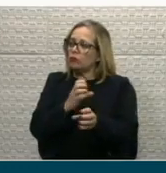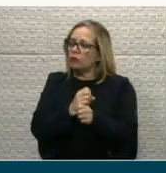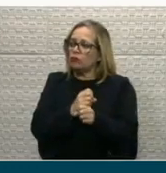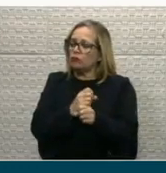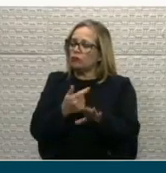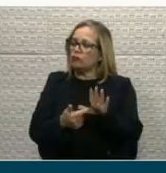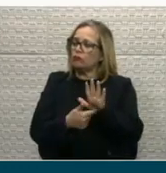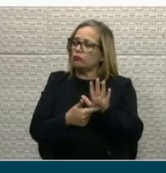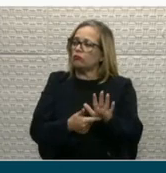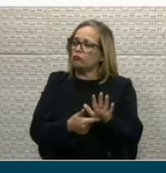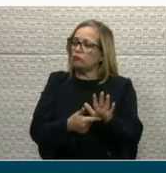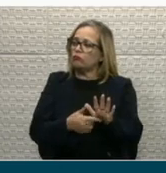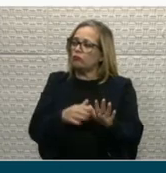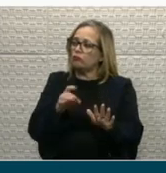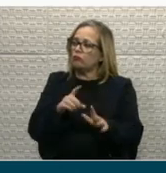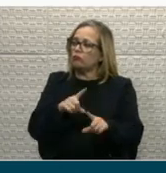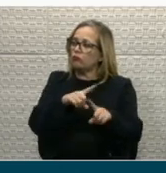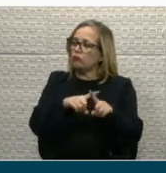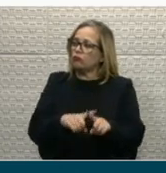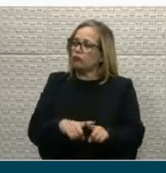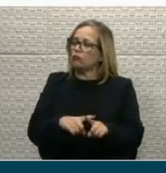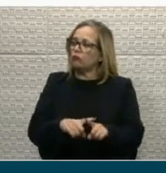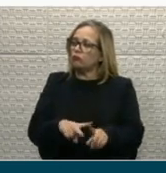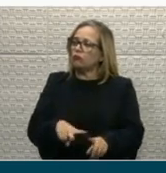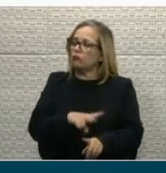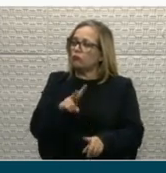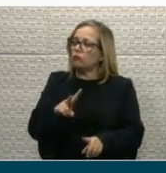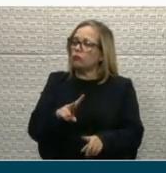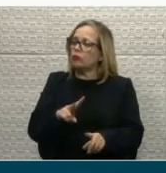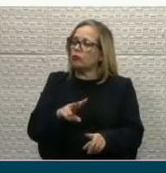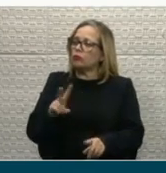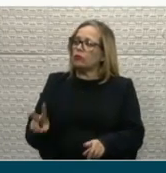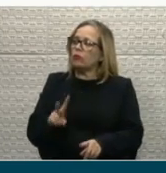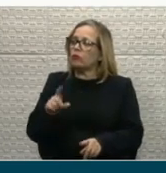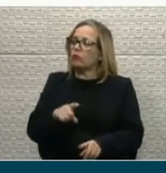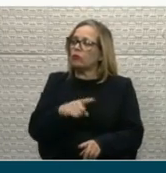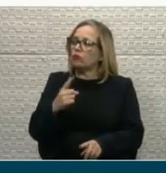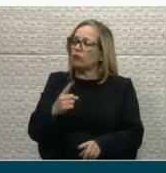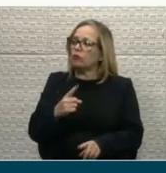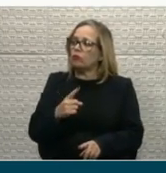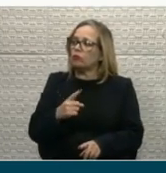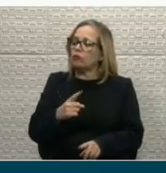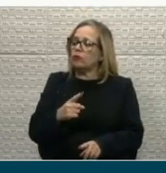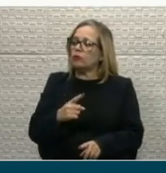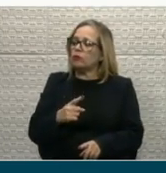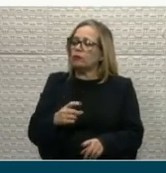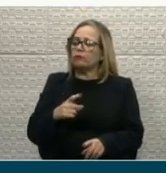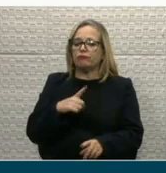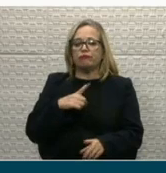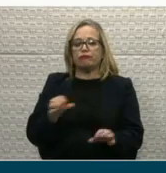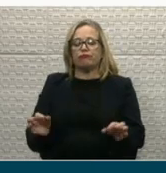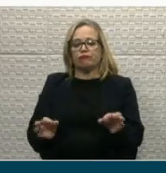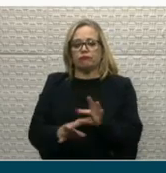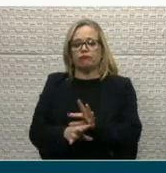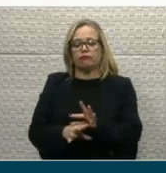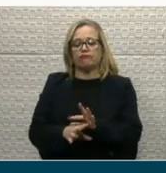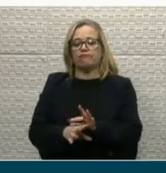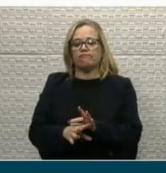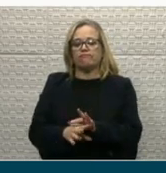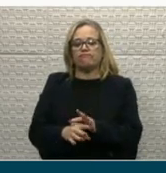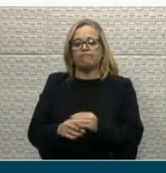imagem, basta multiplicar esse vetor pelo autovalor 1. E eu já vou obter qual é a imagem, sem